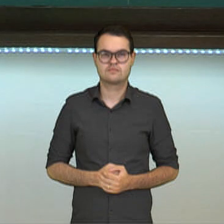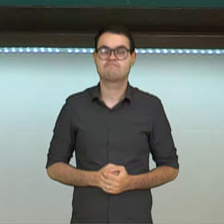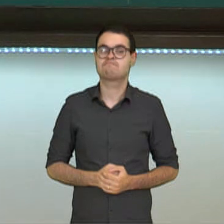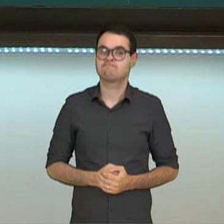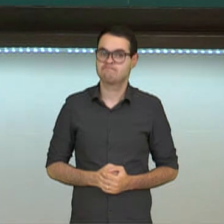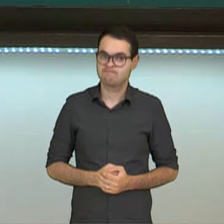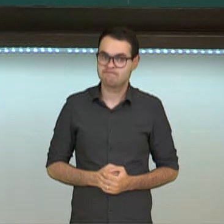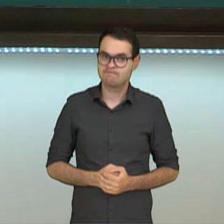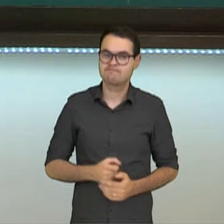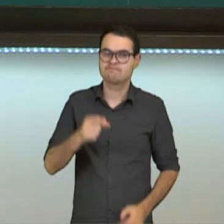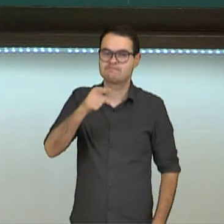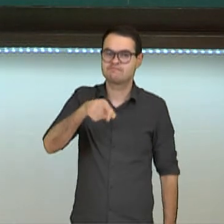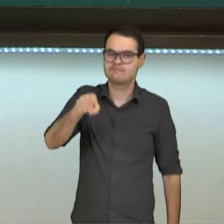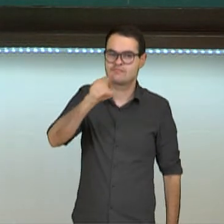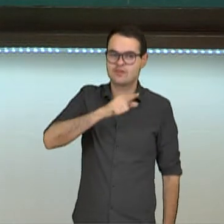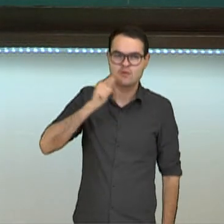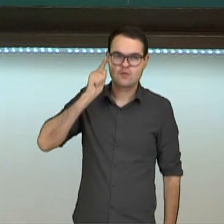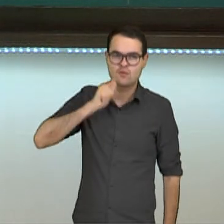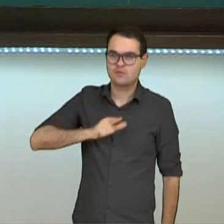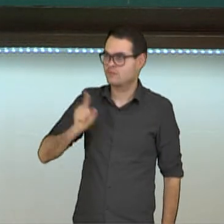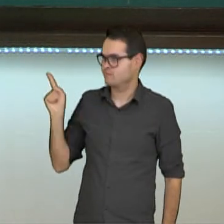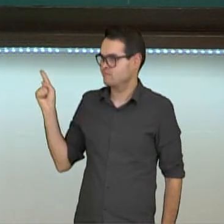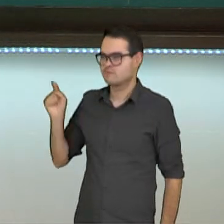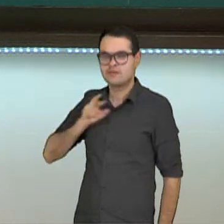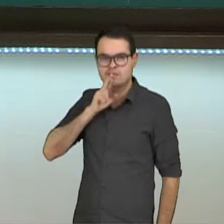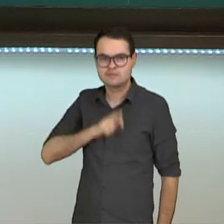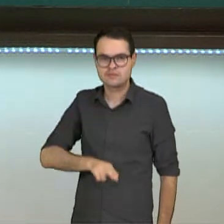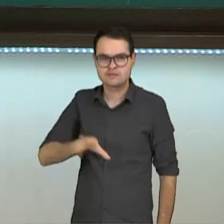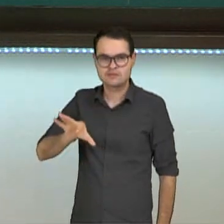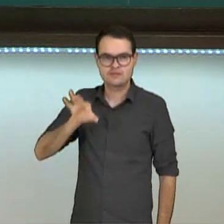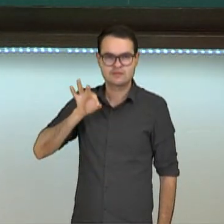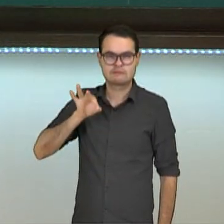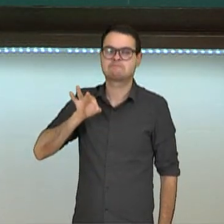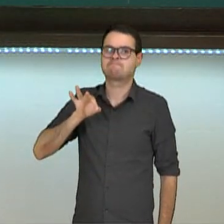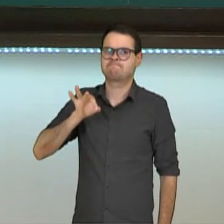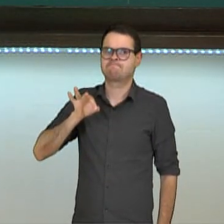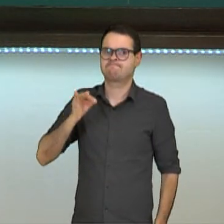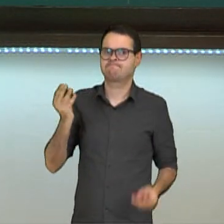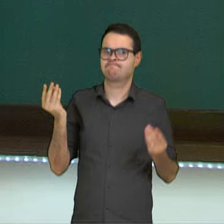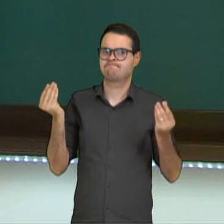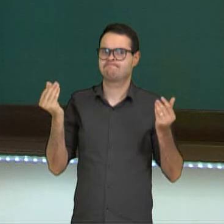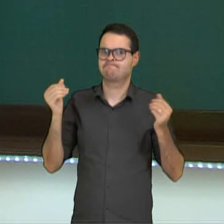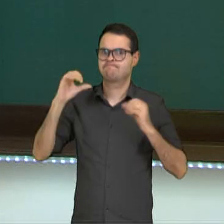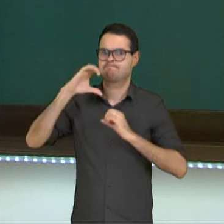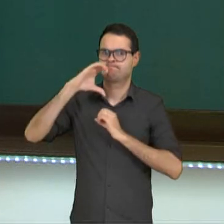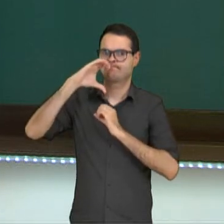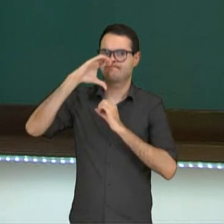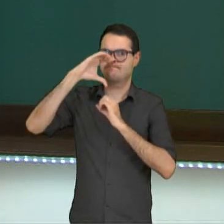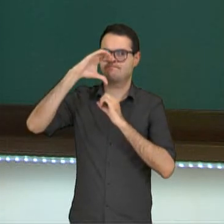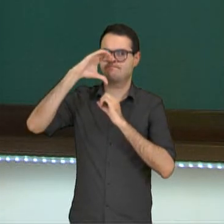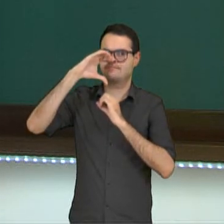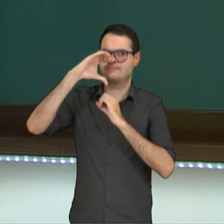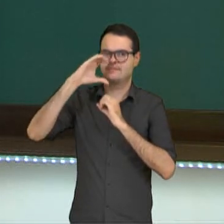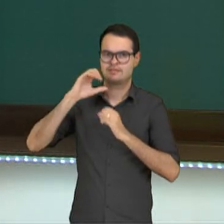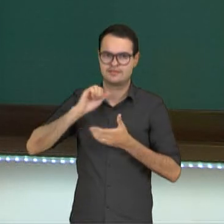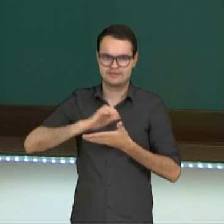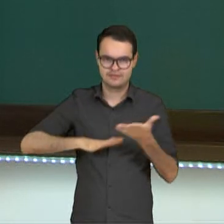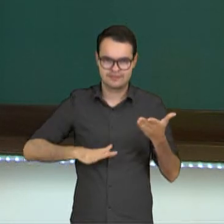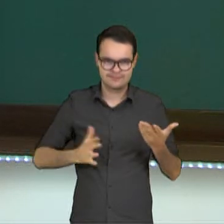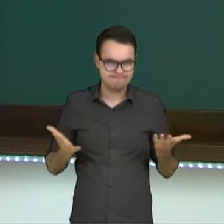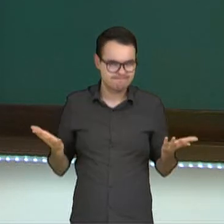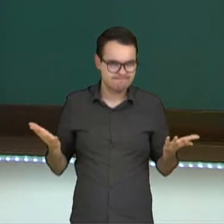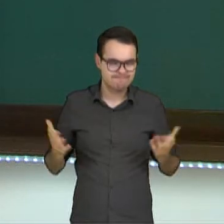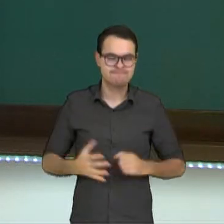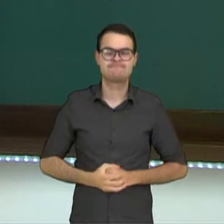E aí, pessoal, conseguiram responder essa enigmática atividade? Vamos lá,